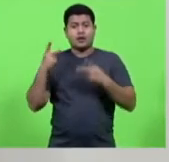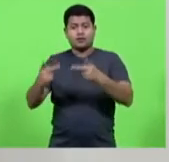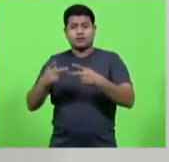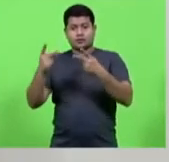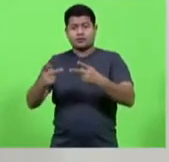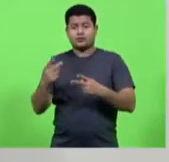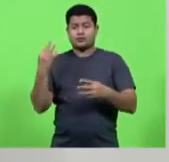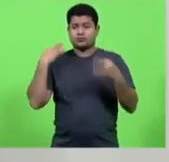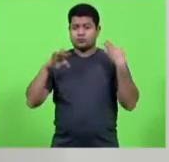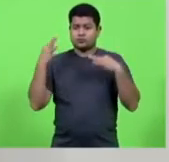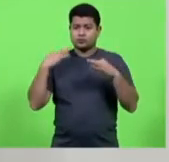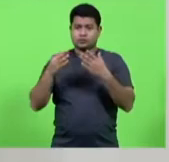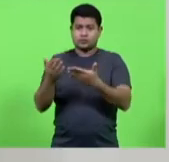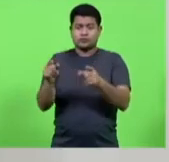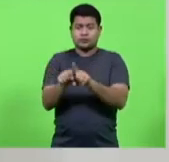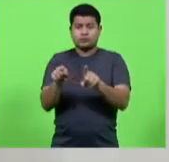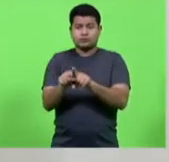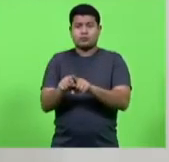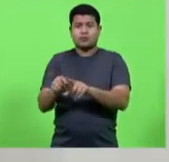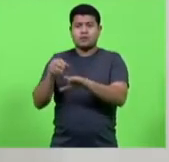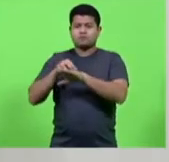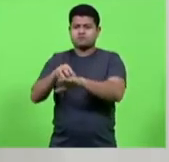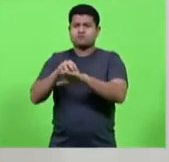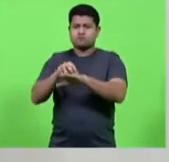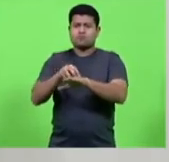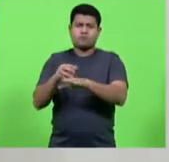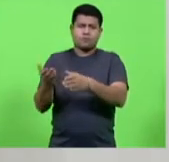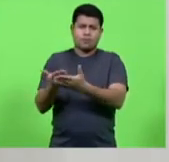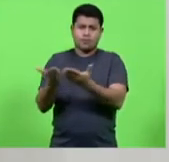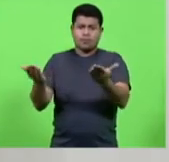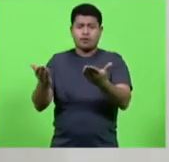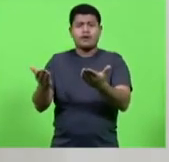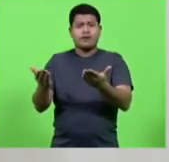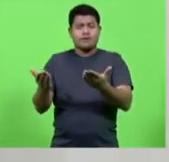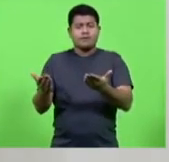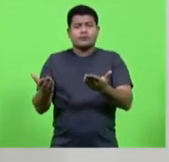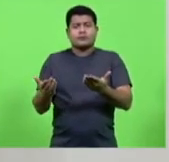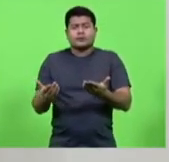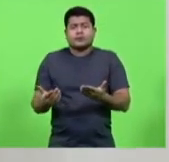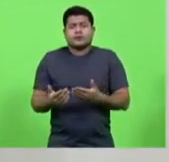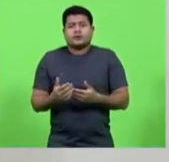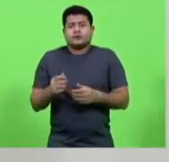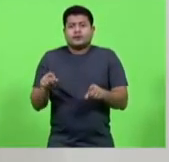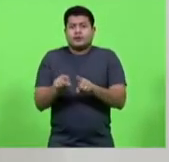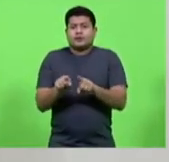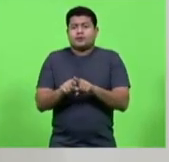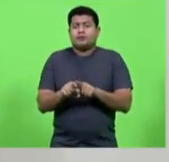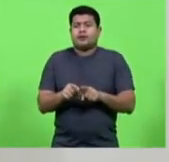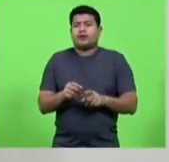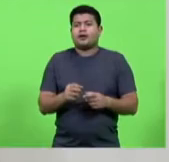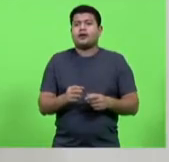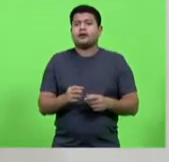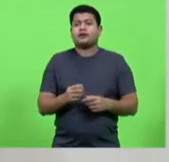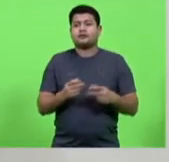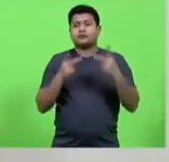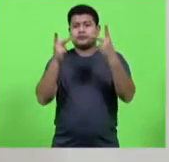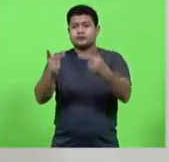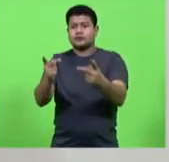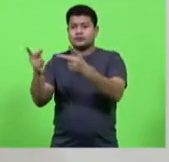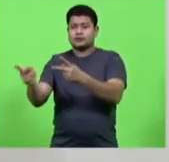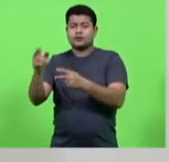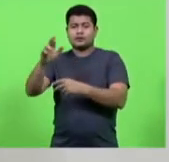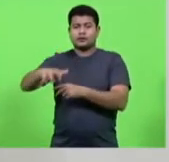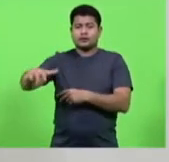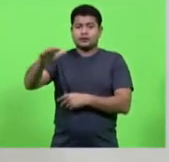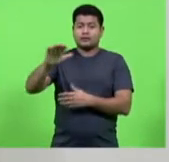no escoamento dos produtos e também na visitação dos seus familiares que moram em regiões diferentes, ora